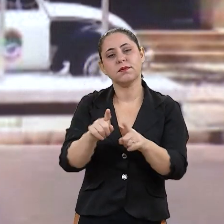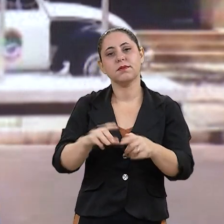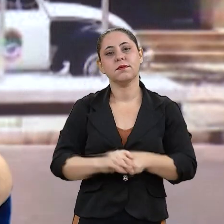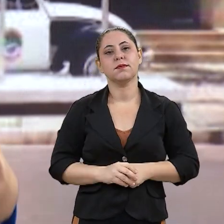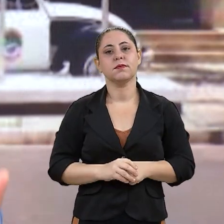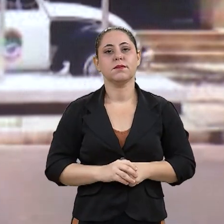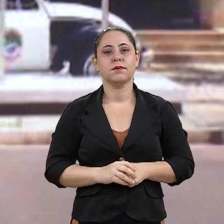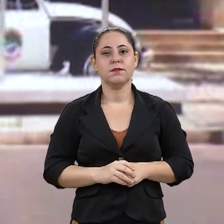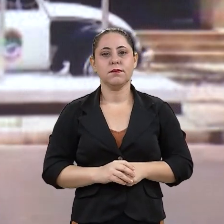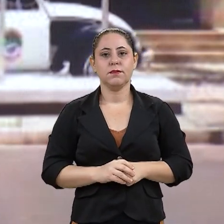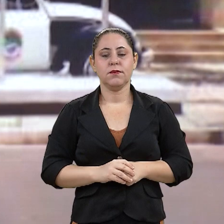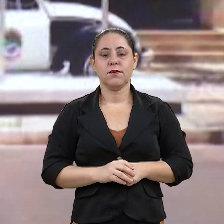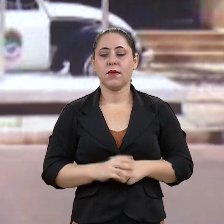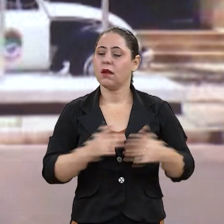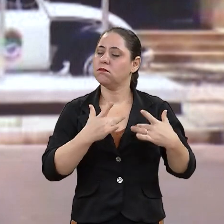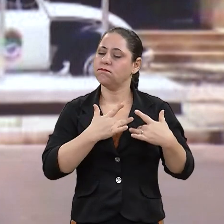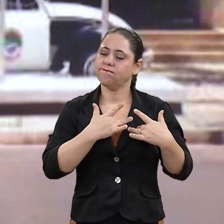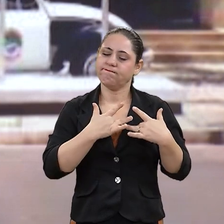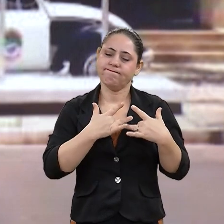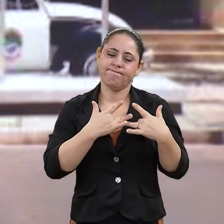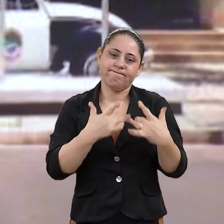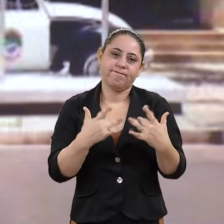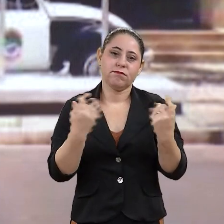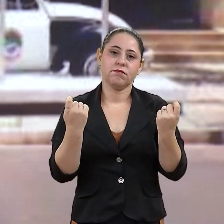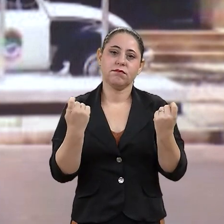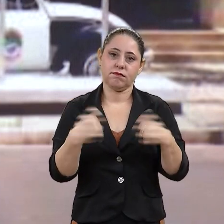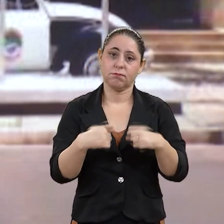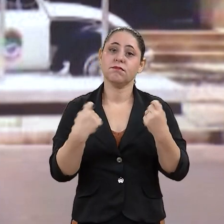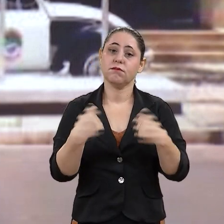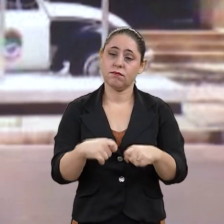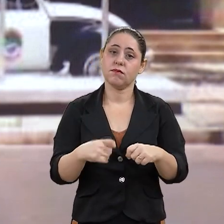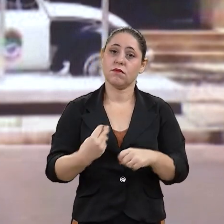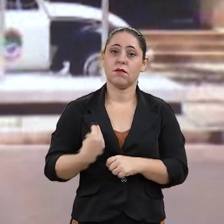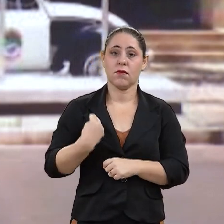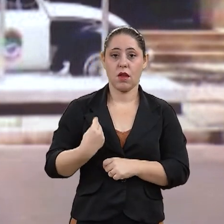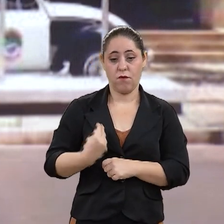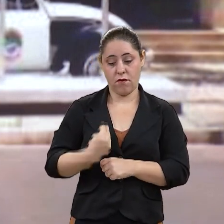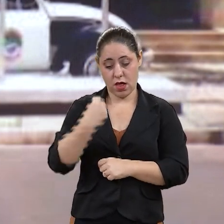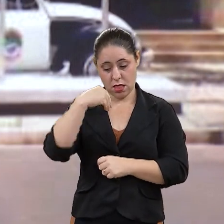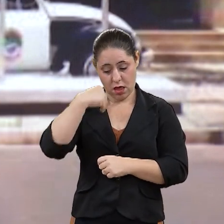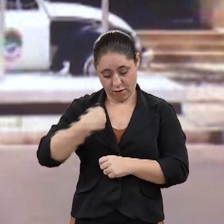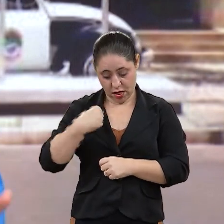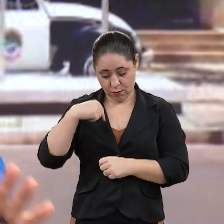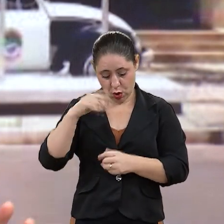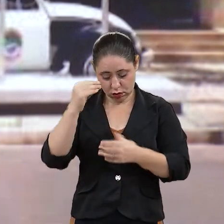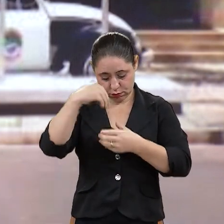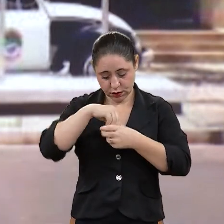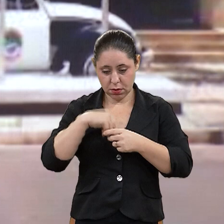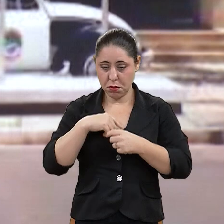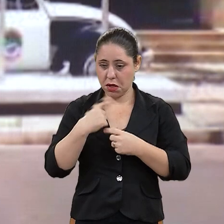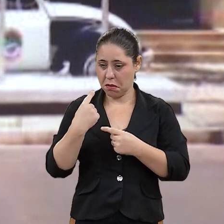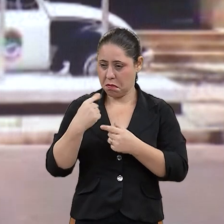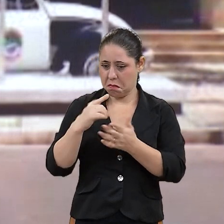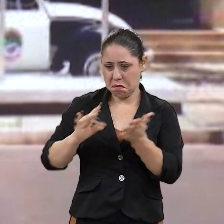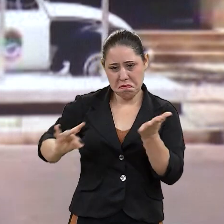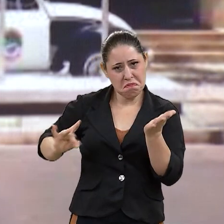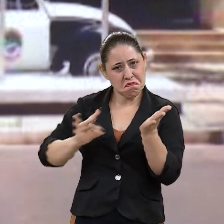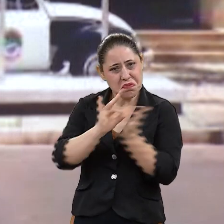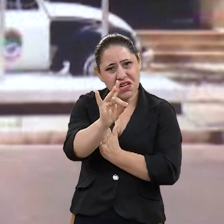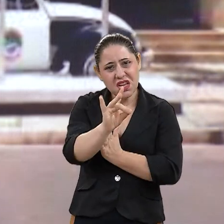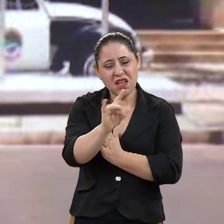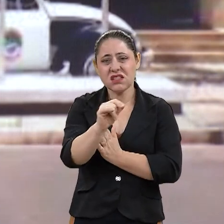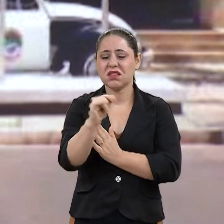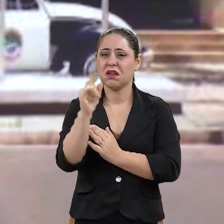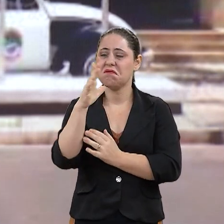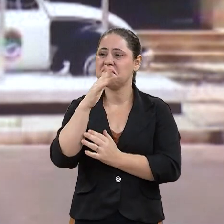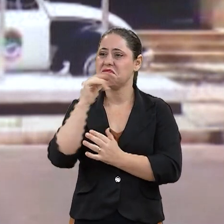A solidariedade precisa ser presente nas nossas vidas, porque de inimigos já basta o machismo, por exemplo. A misoginia